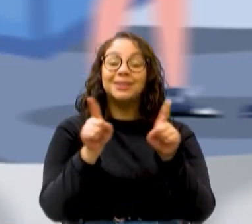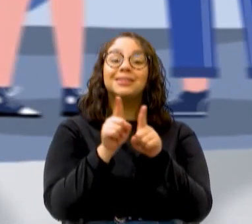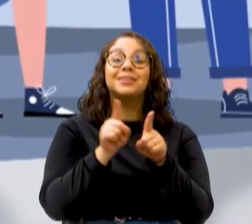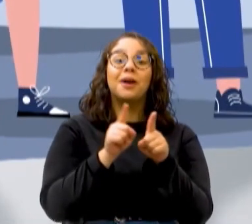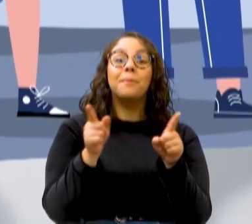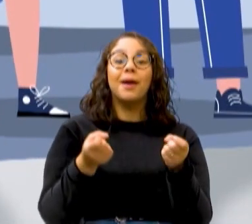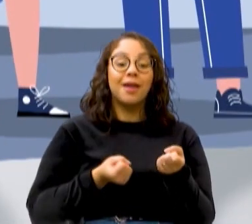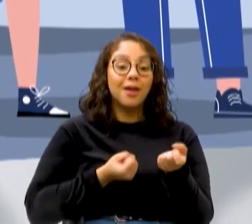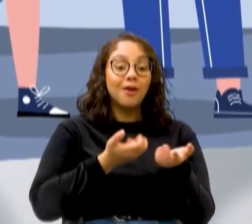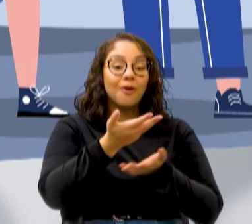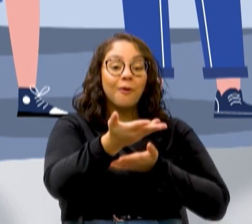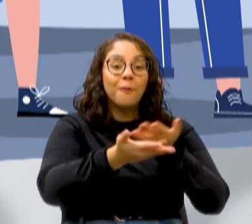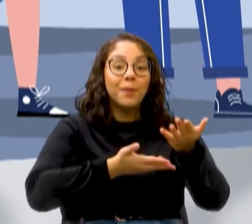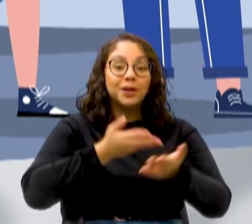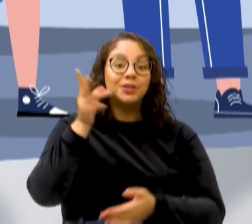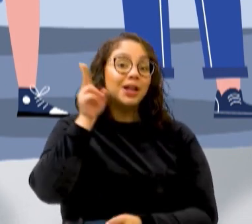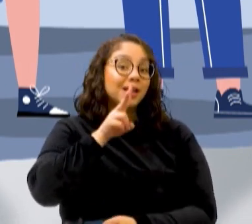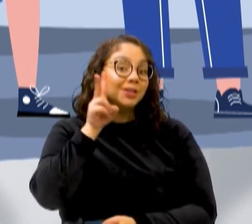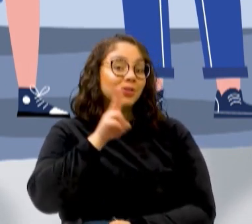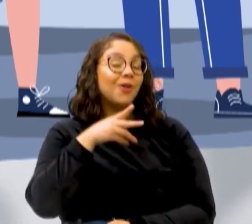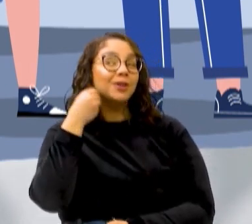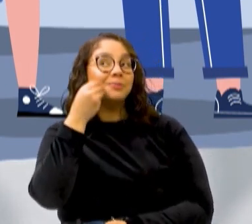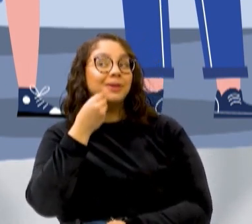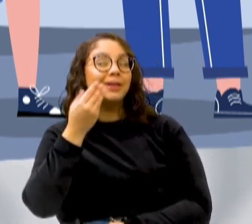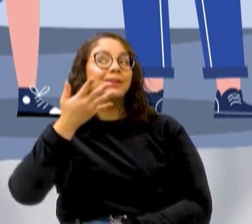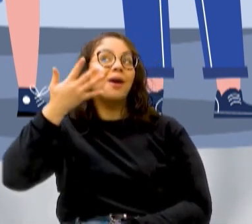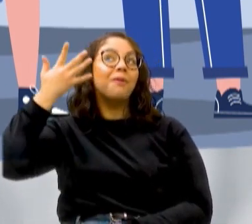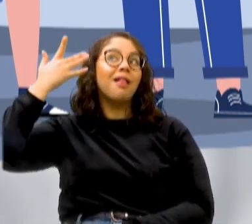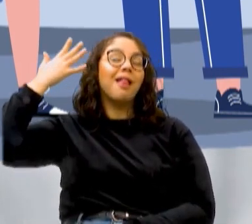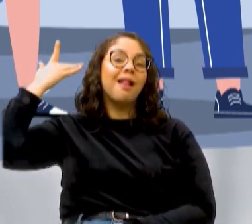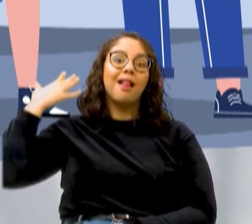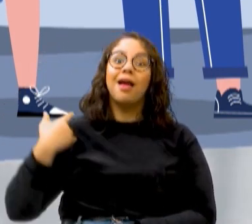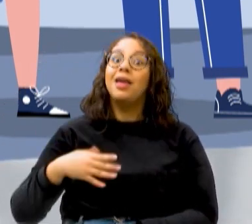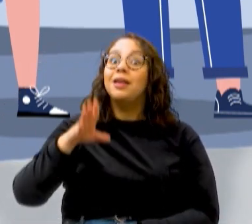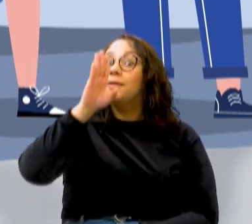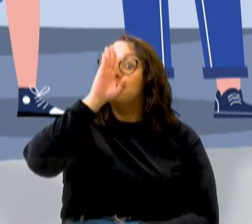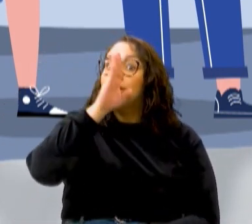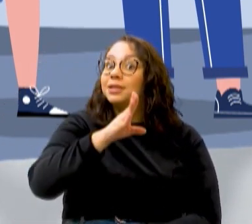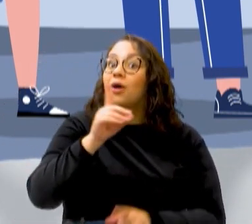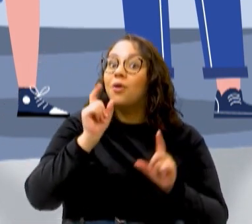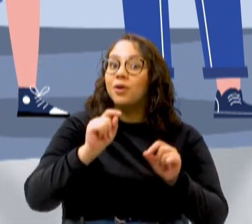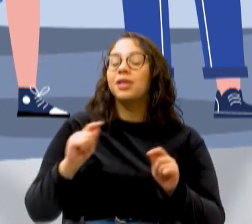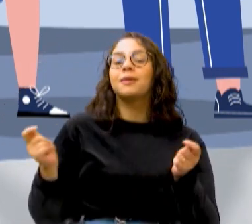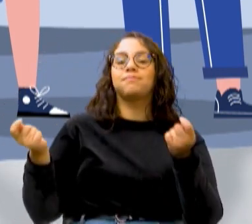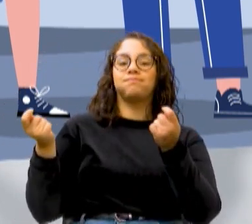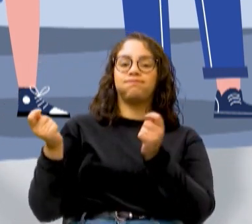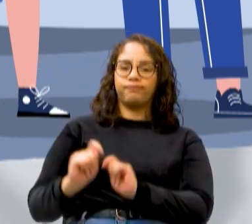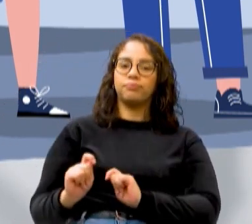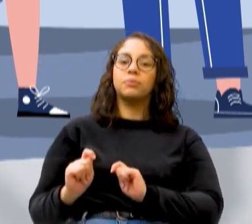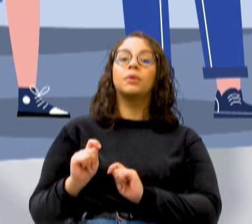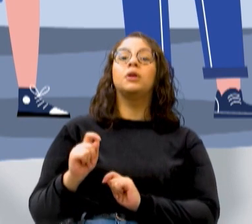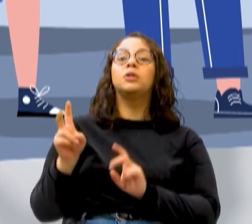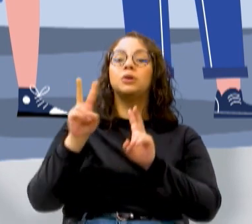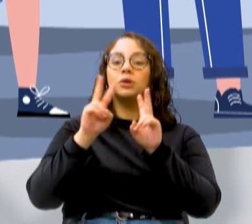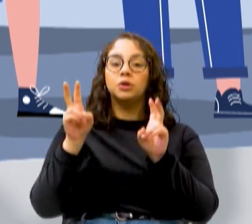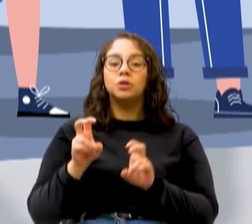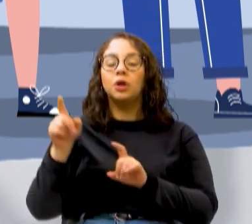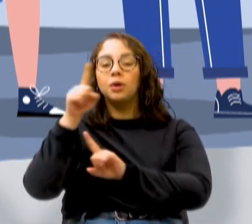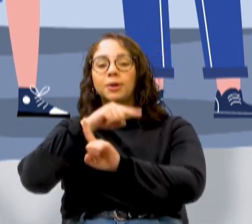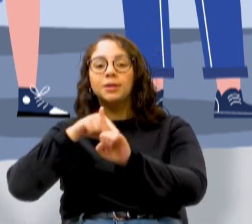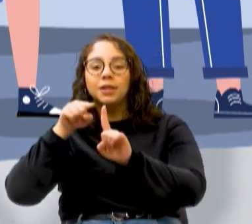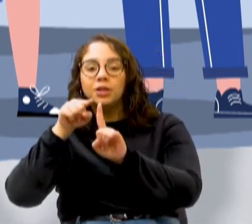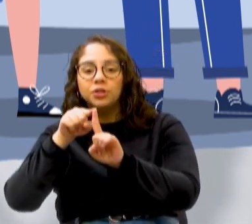saber compartilhar histórias e experiências e principalmente se capacitar sobre